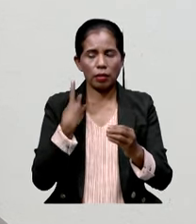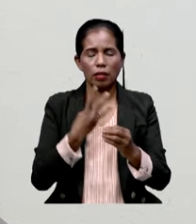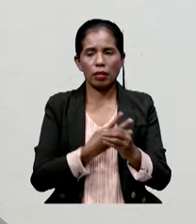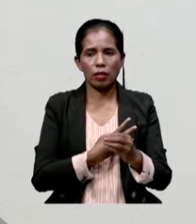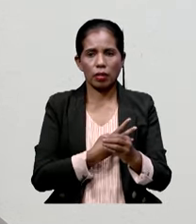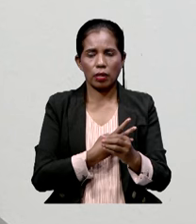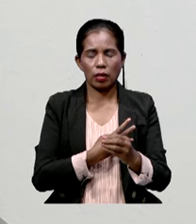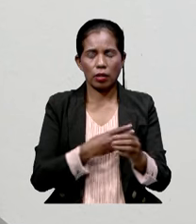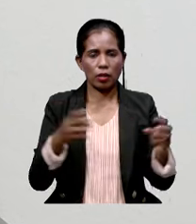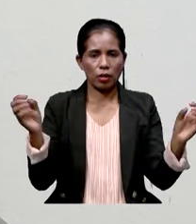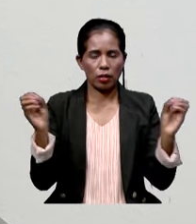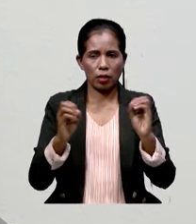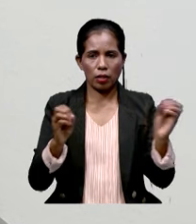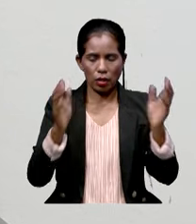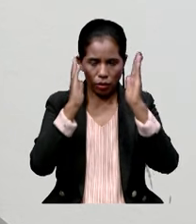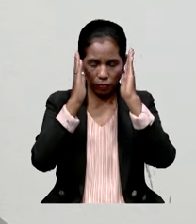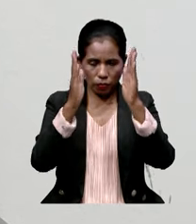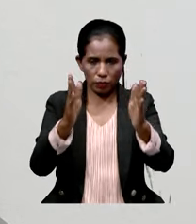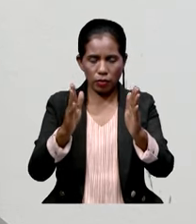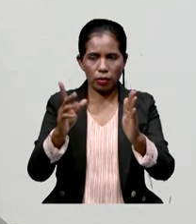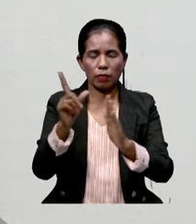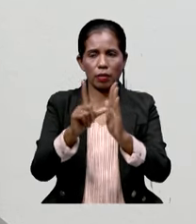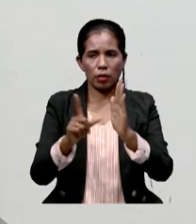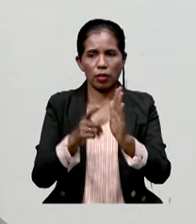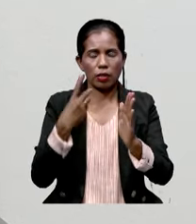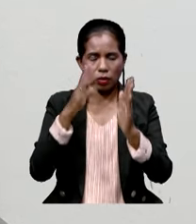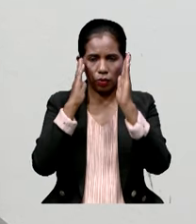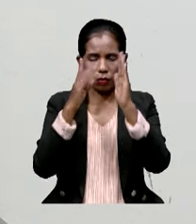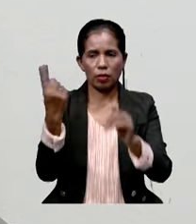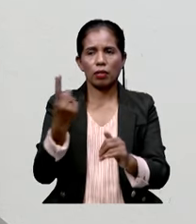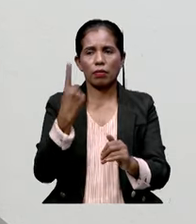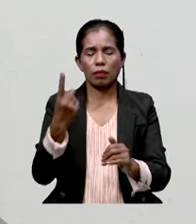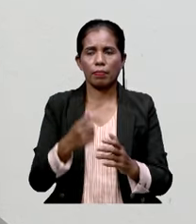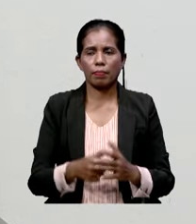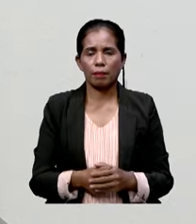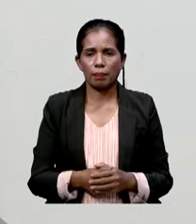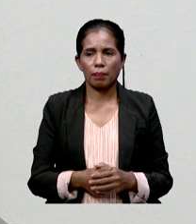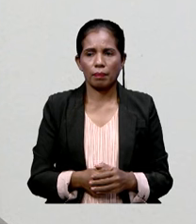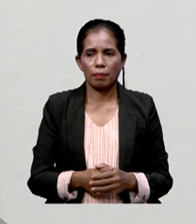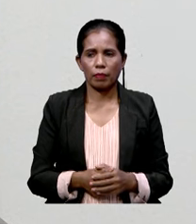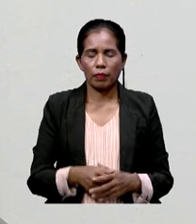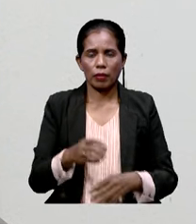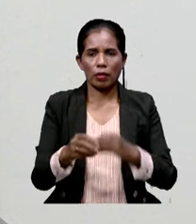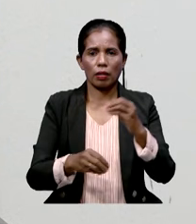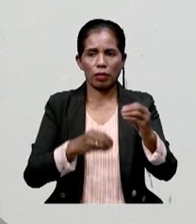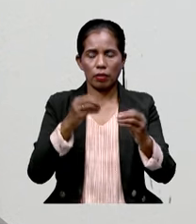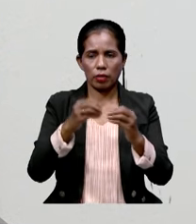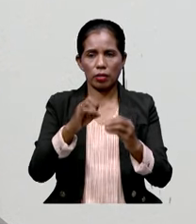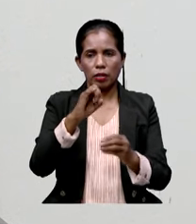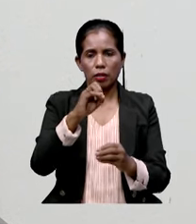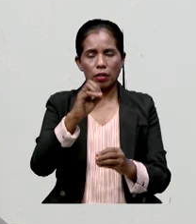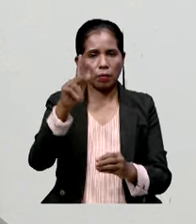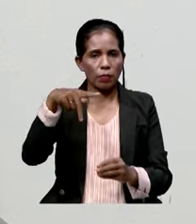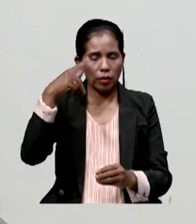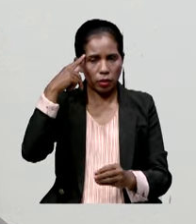né la ita la foi atenção para listão ita foi atenção na fatia para listão e quando a